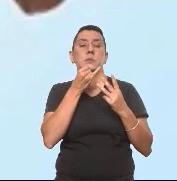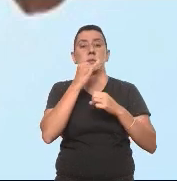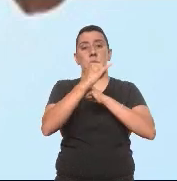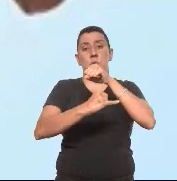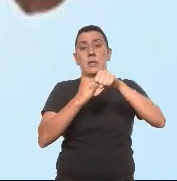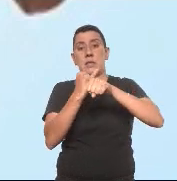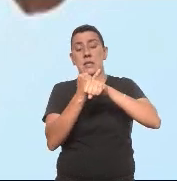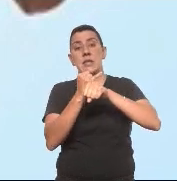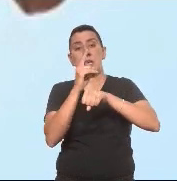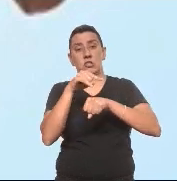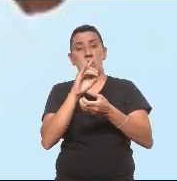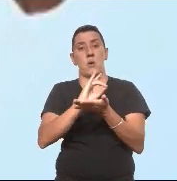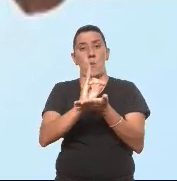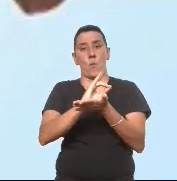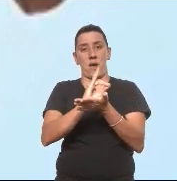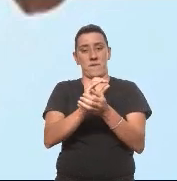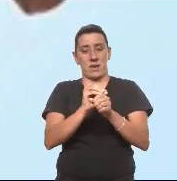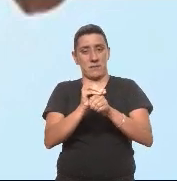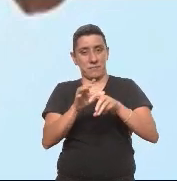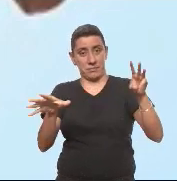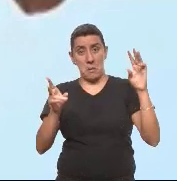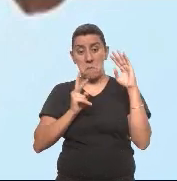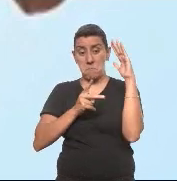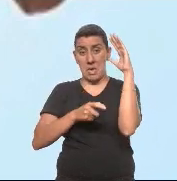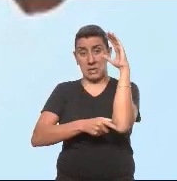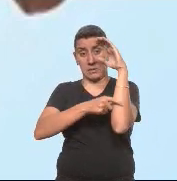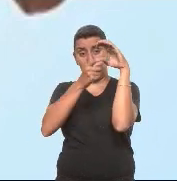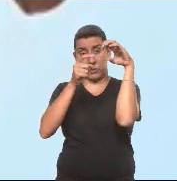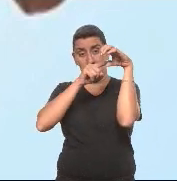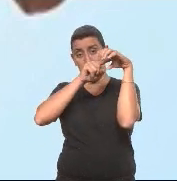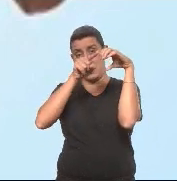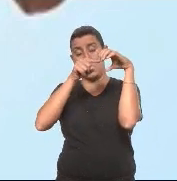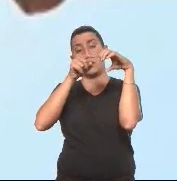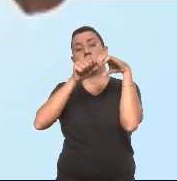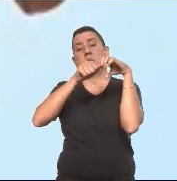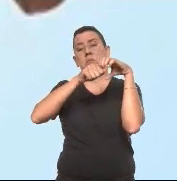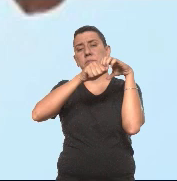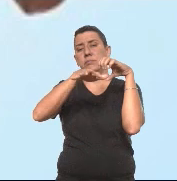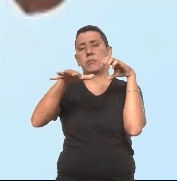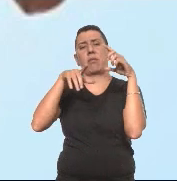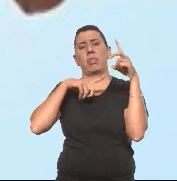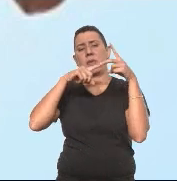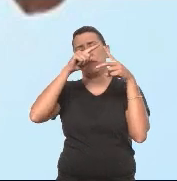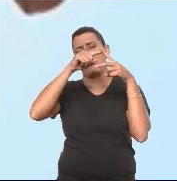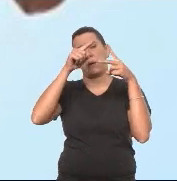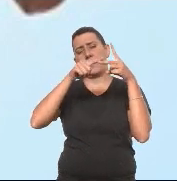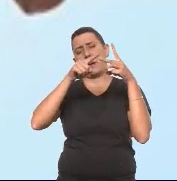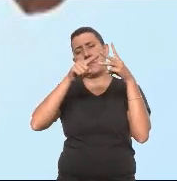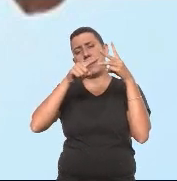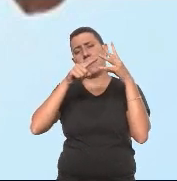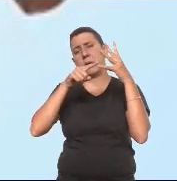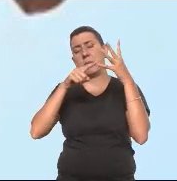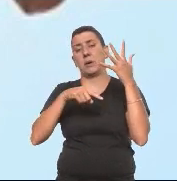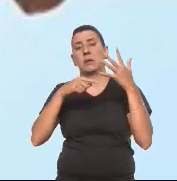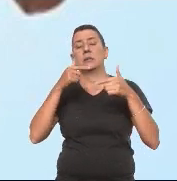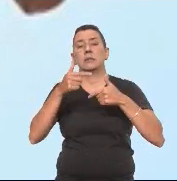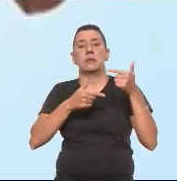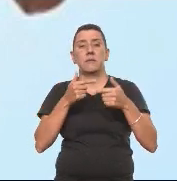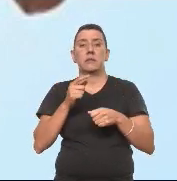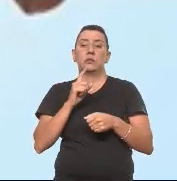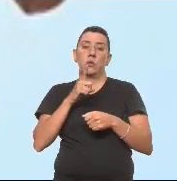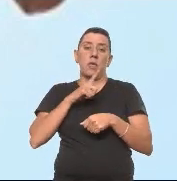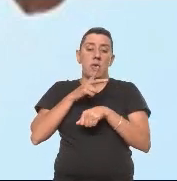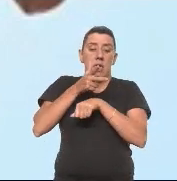wi-fi público na mesma infraestrutura já consigo disponibilizar toda essa essa esses recursos o monitoramento